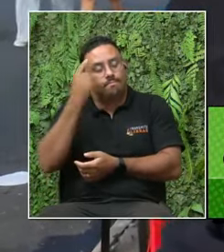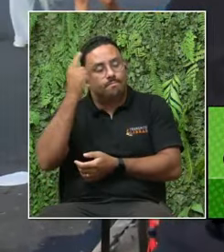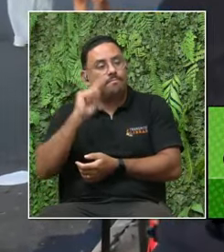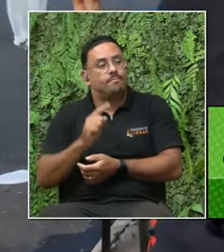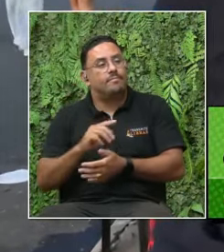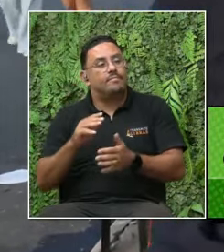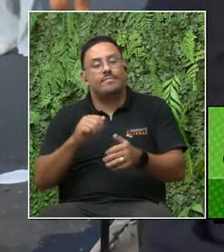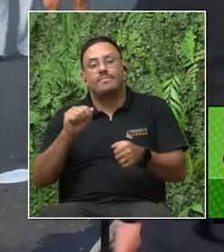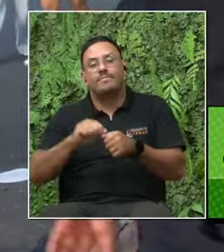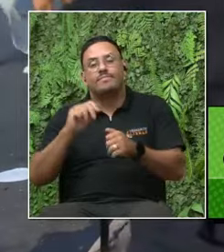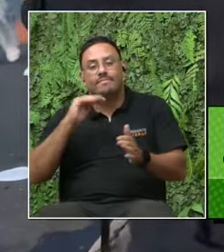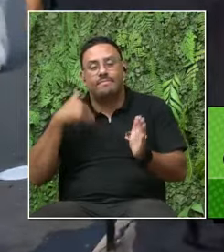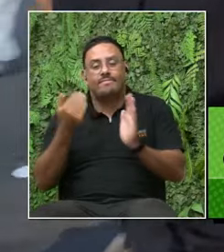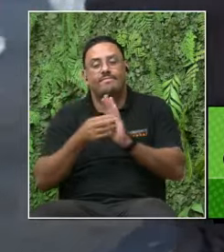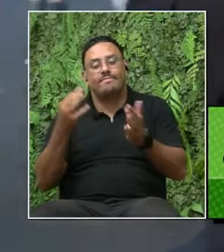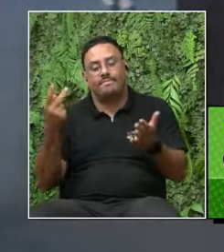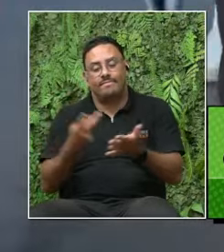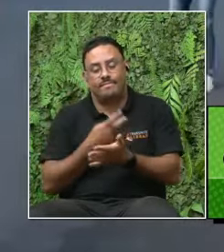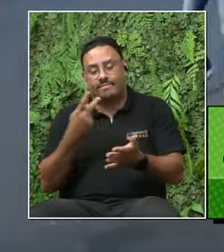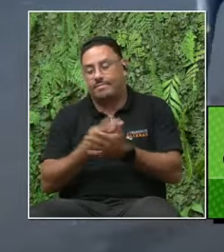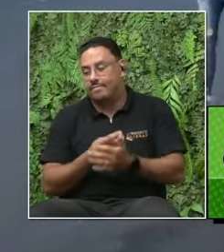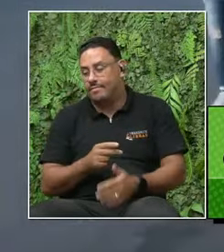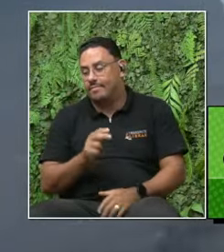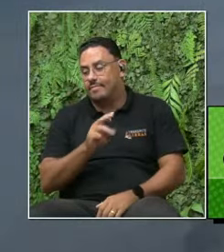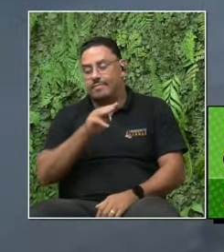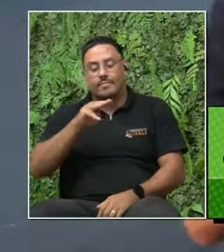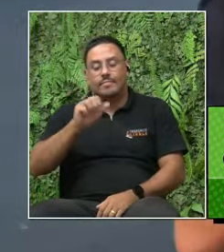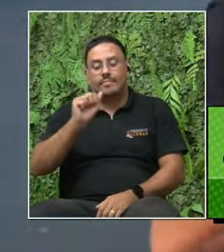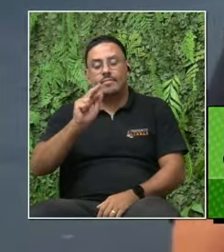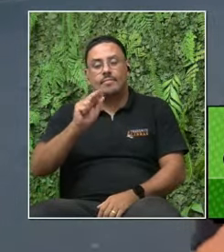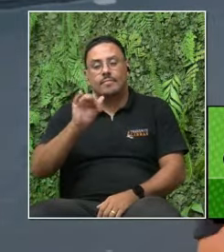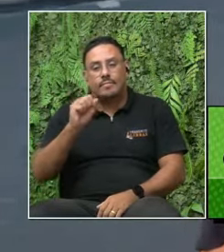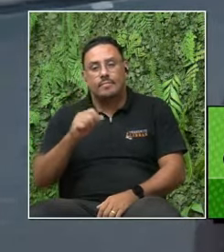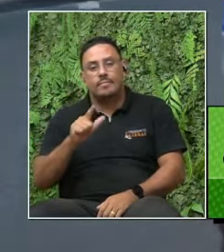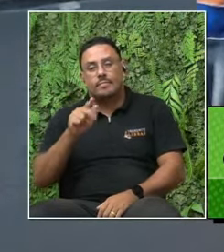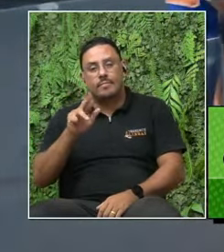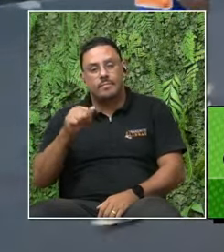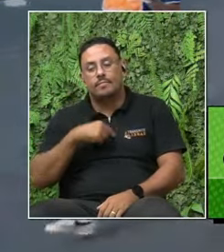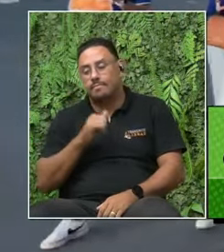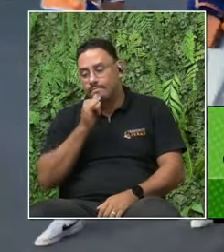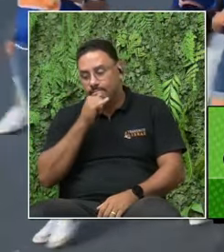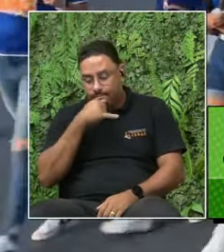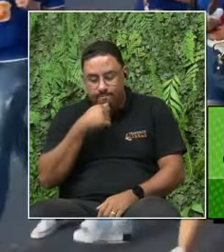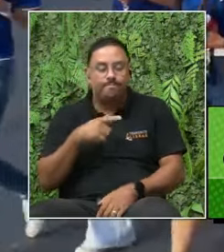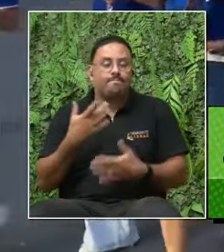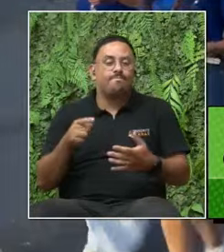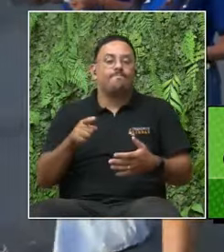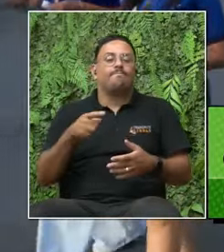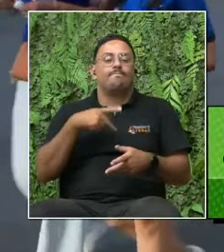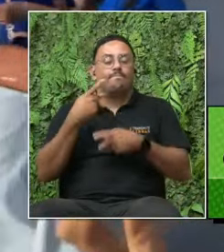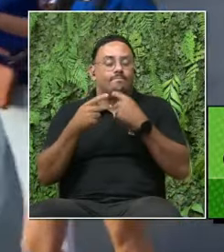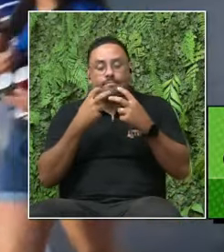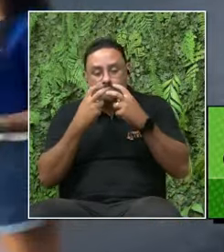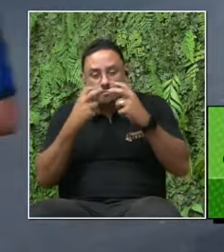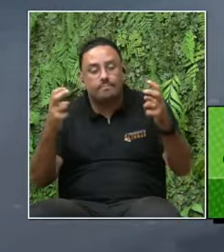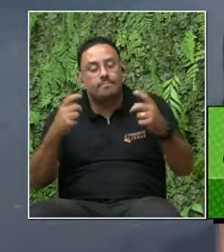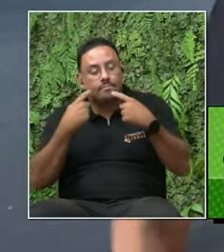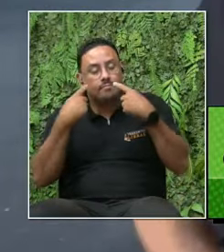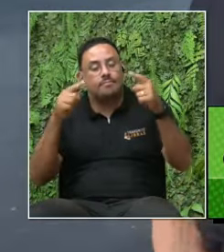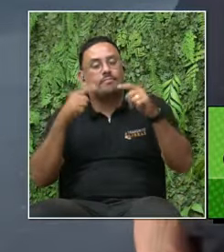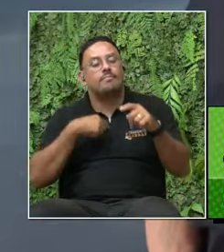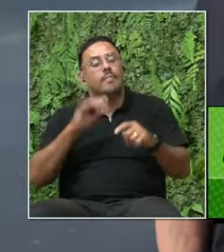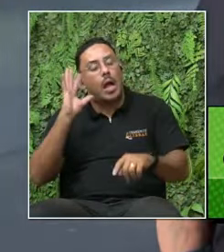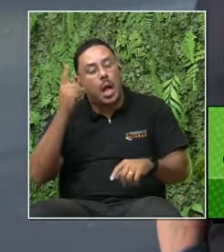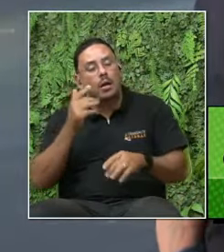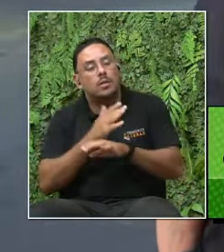deu tudo errado foi assim tudo errado como é que é seu nome Maria lua Maria Lu tá mais triste aqui coitado Maria Luísa Solte a tua voz na 98